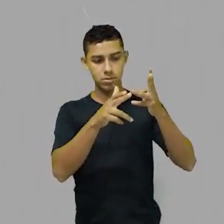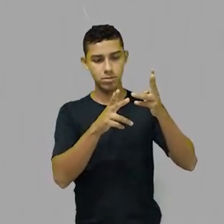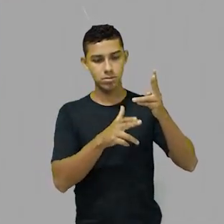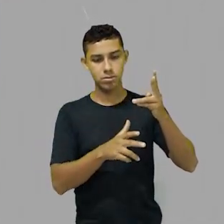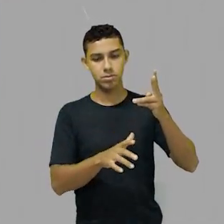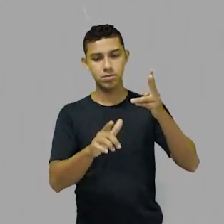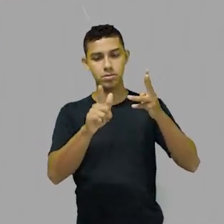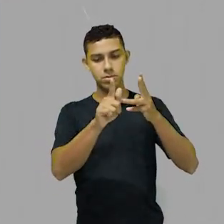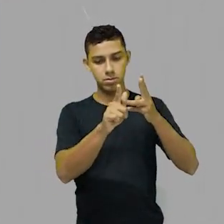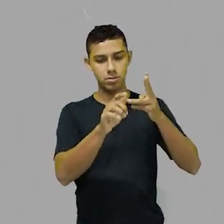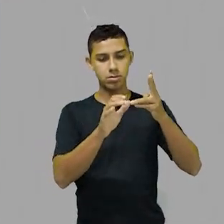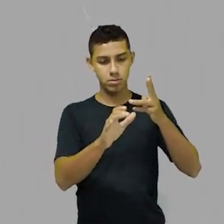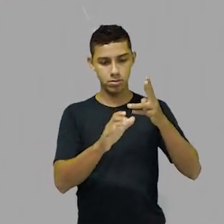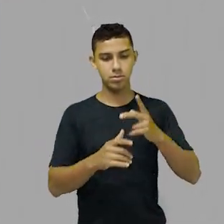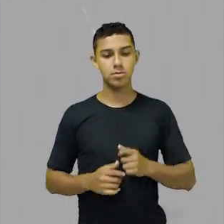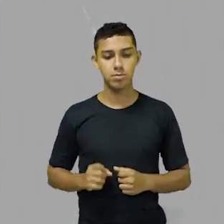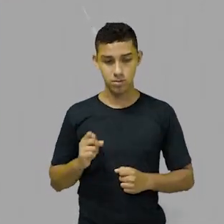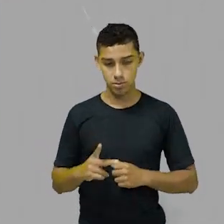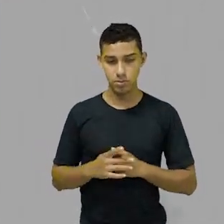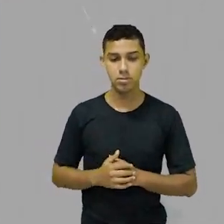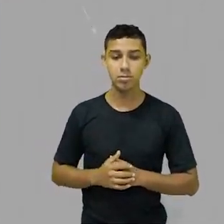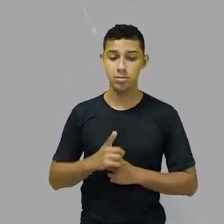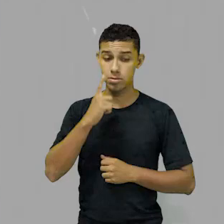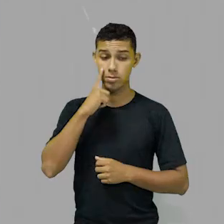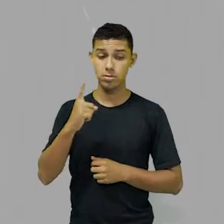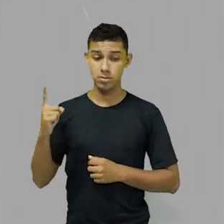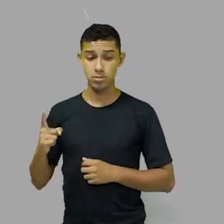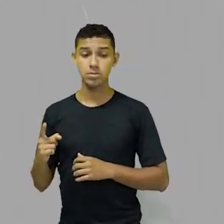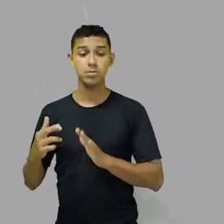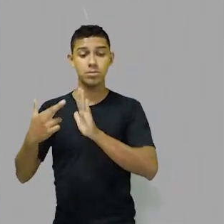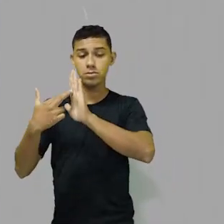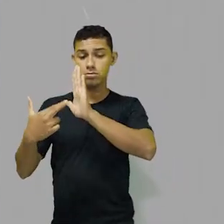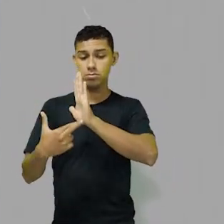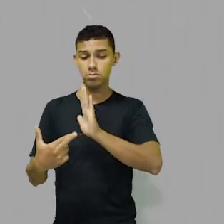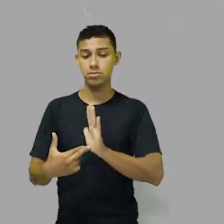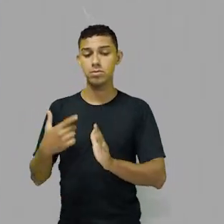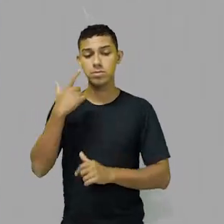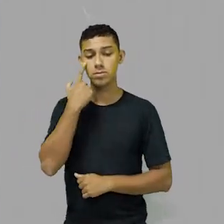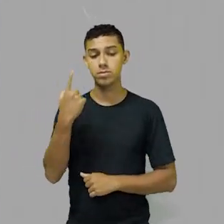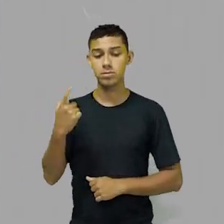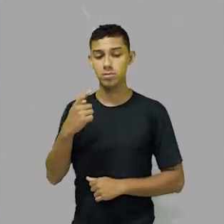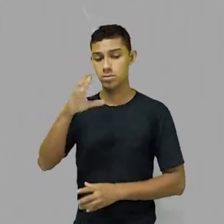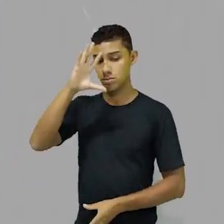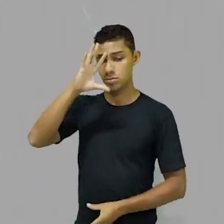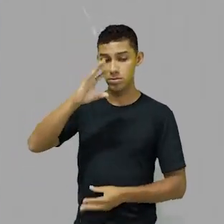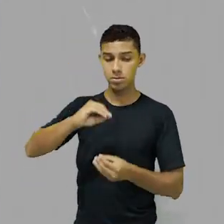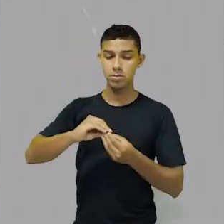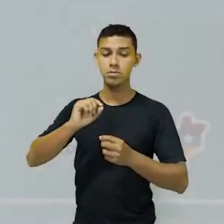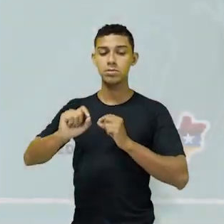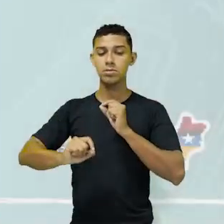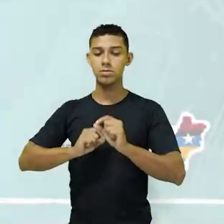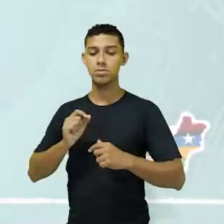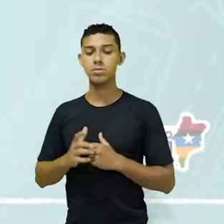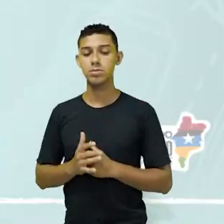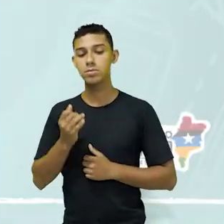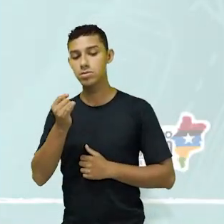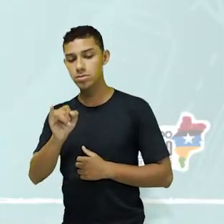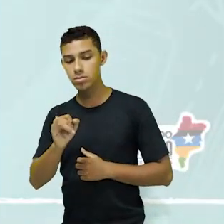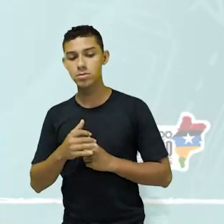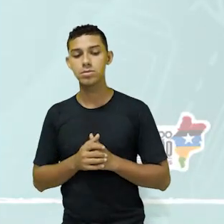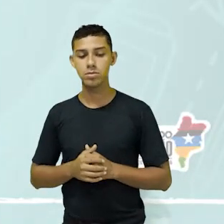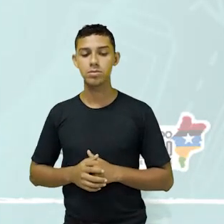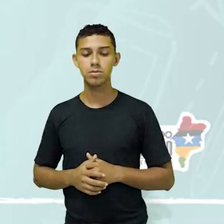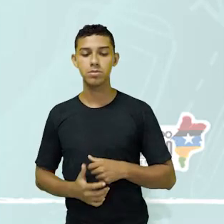de citosina, ok? Diante dessa regrinha, eu chego à conclusão de que se